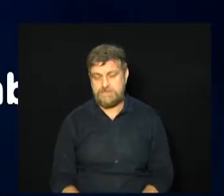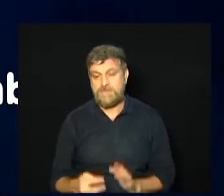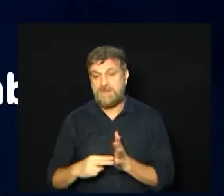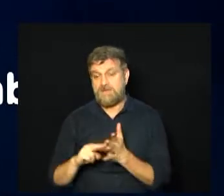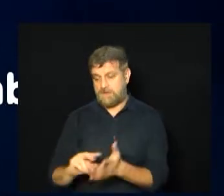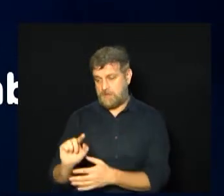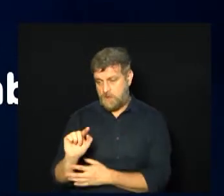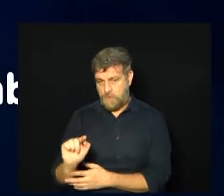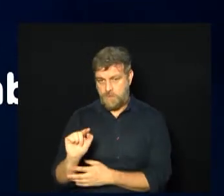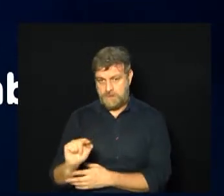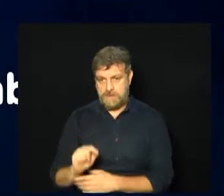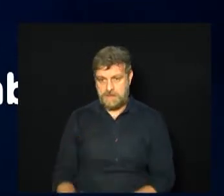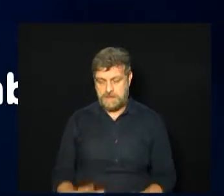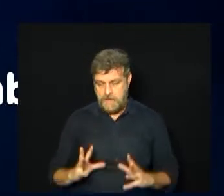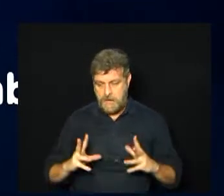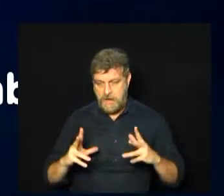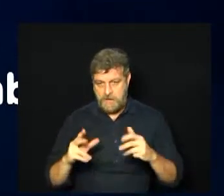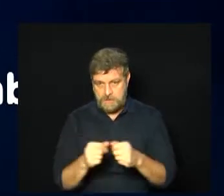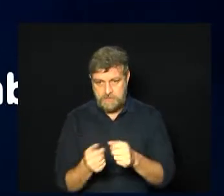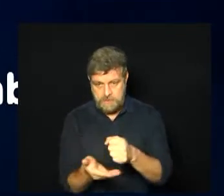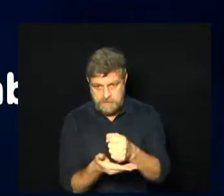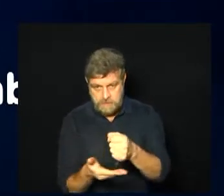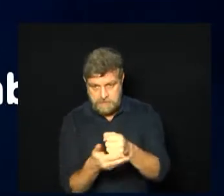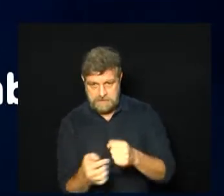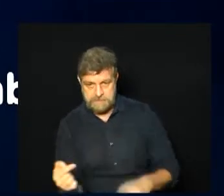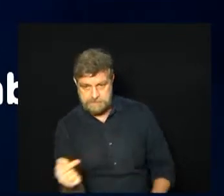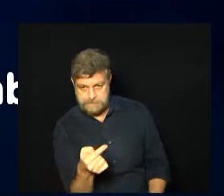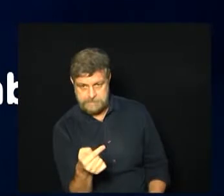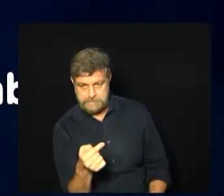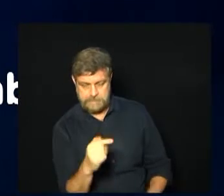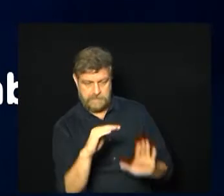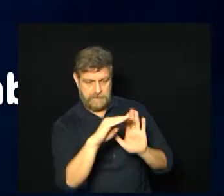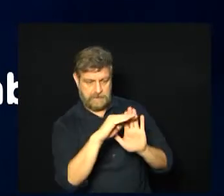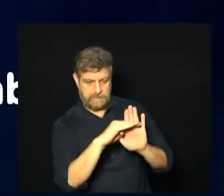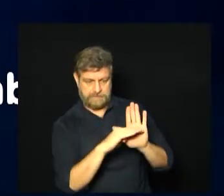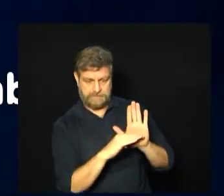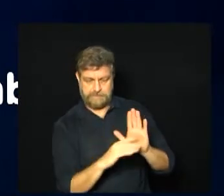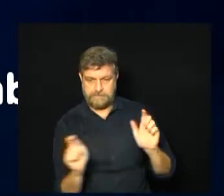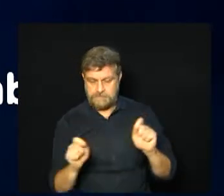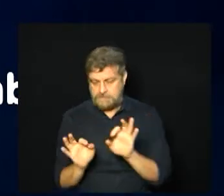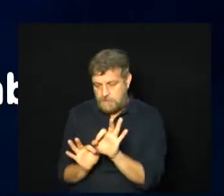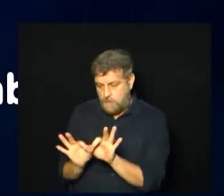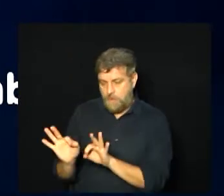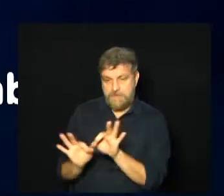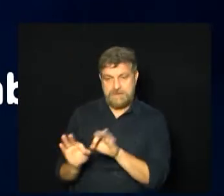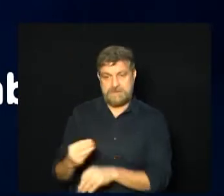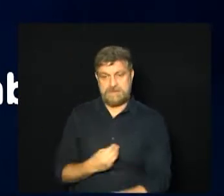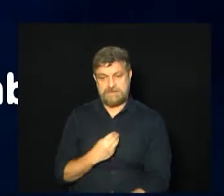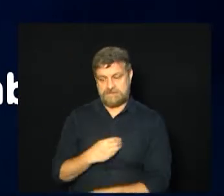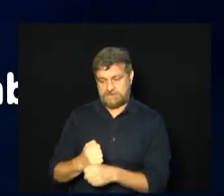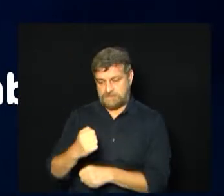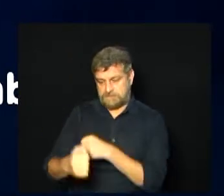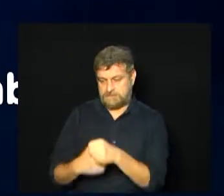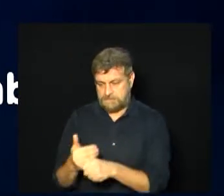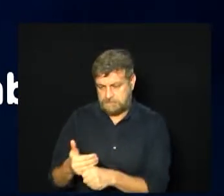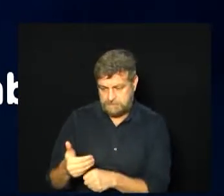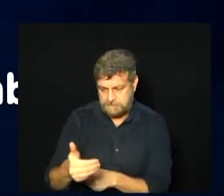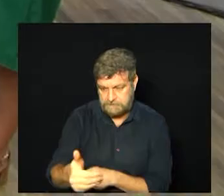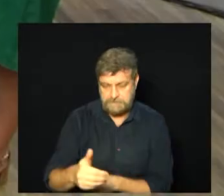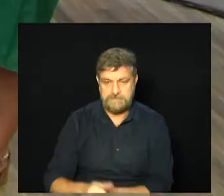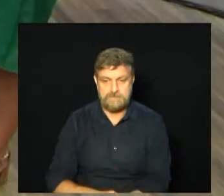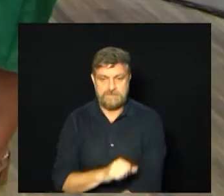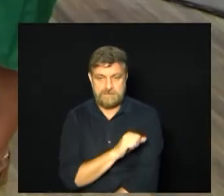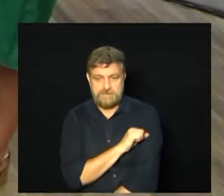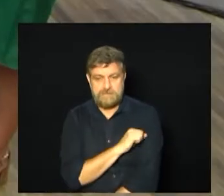seja, todo mundo com base nesse calendário pode organizar a vida em 2022, a vida dos